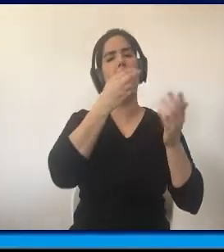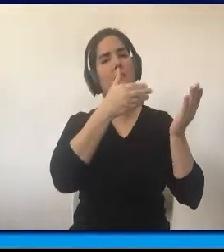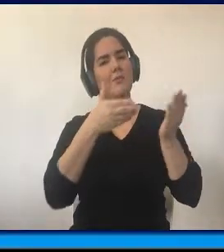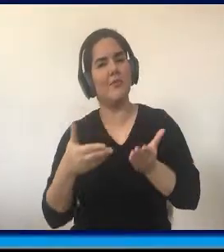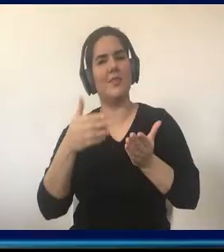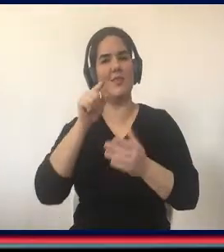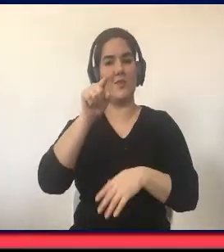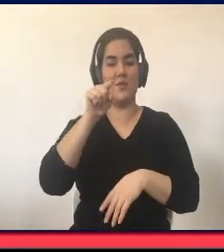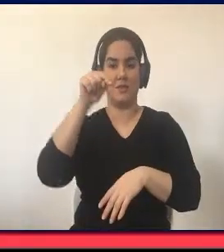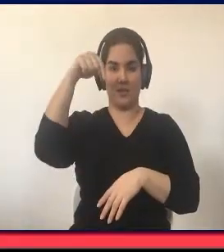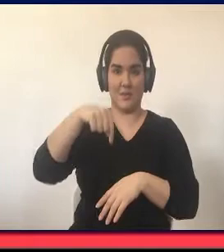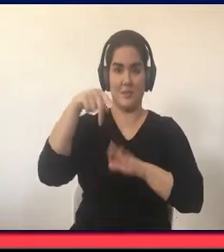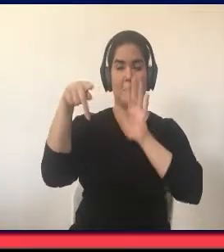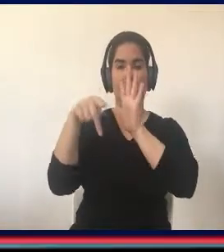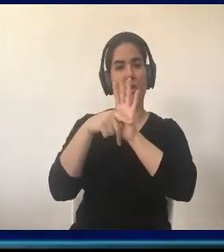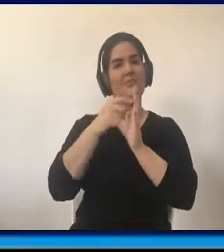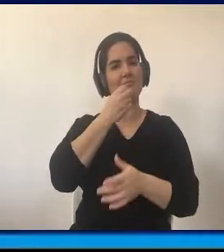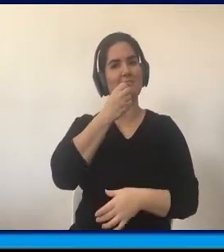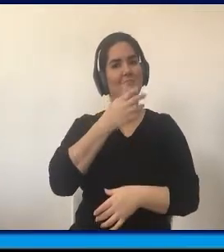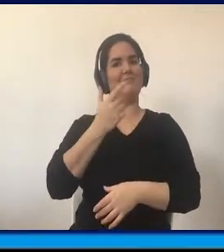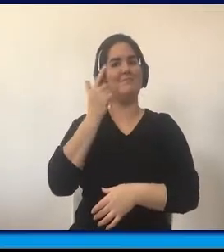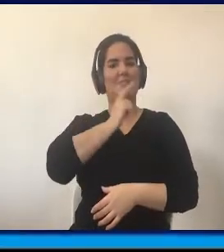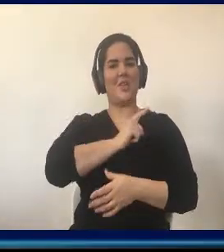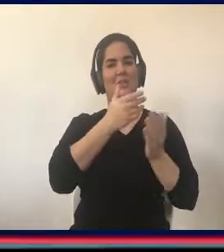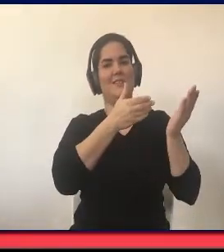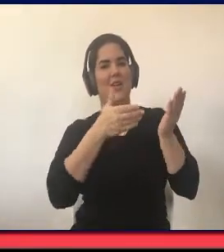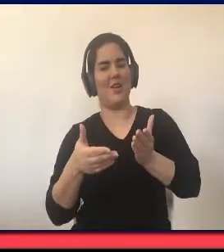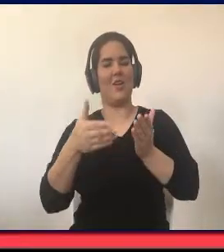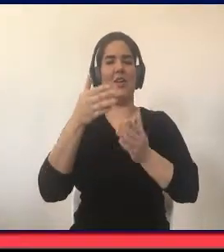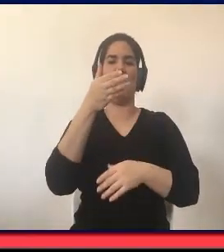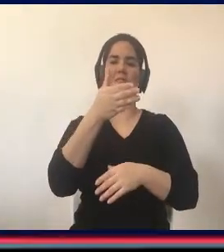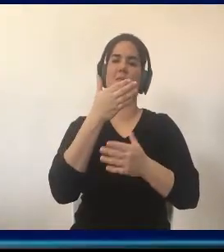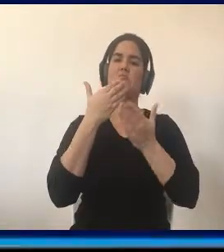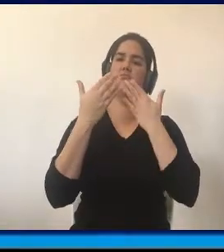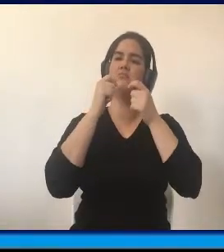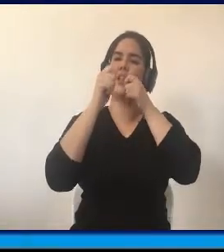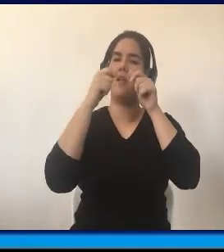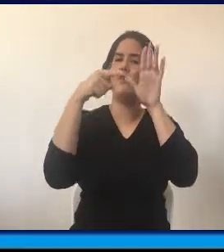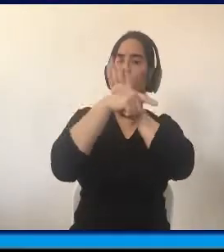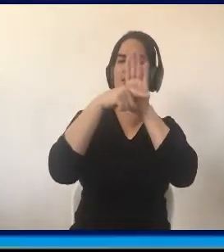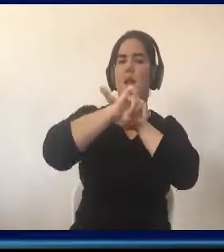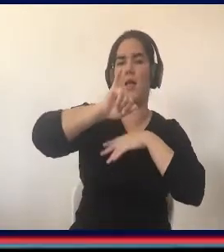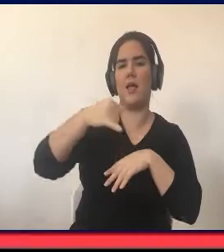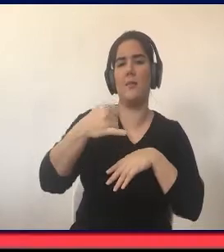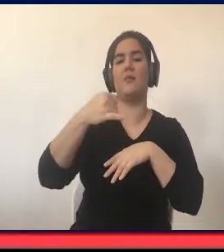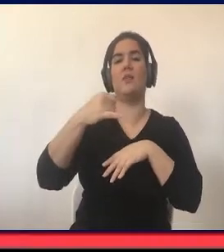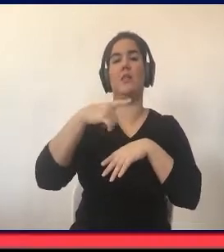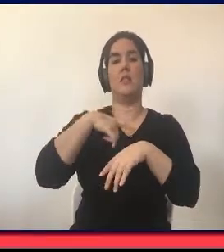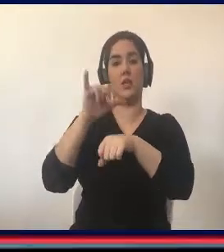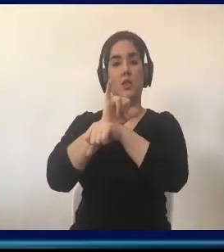Recrecast, finalmente, né? Dando uma entrevista aqui pra gente no podcast e nos nossos vídeos agora no YouTube, inaugurando esse novo